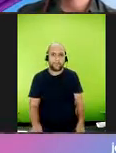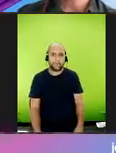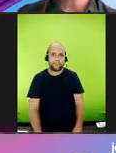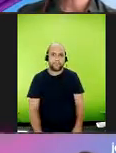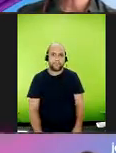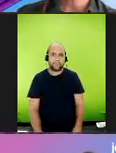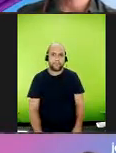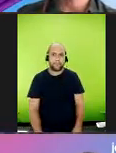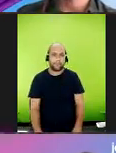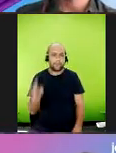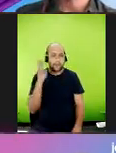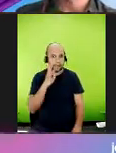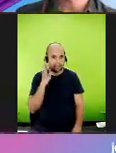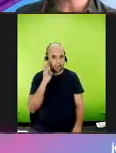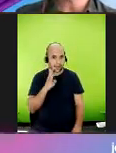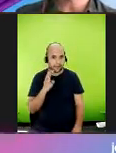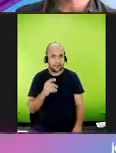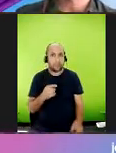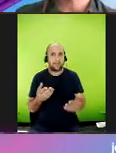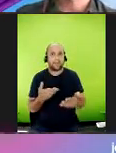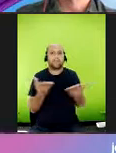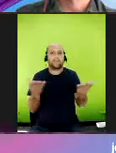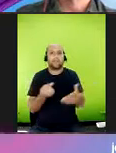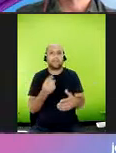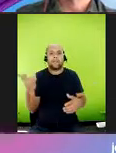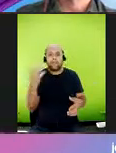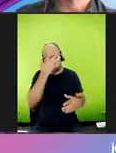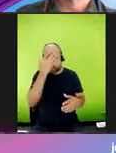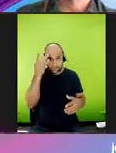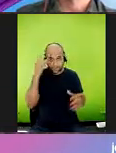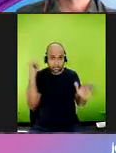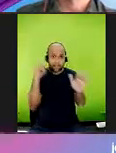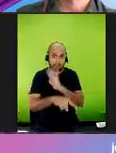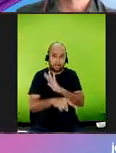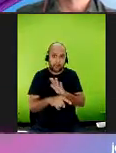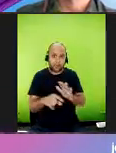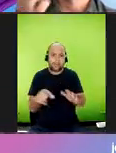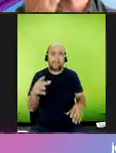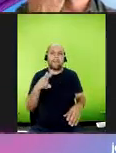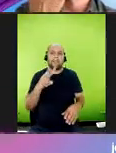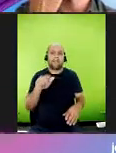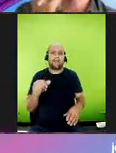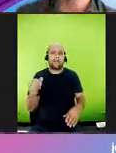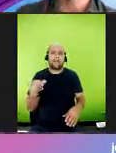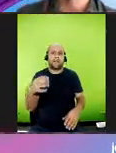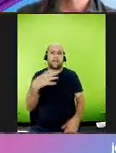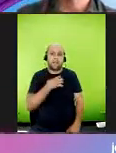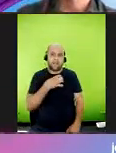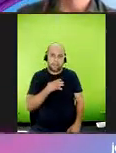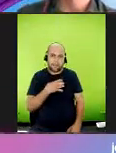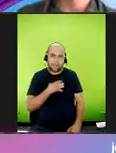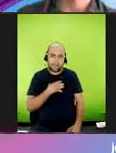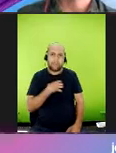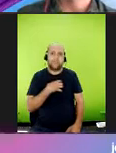legal gente vocês estão mandando várias perguntas específicas tem vaga para Salvador vaga pra Sergipe é